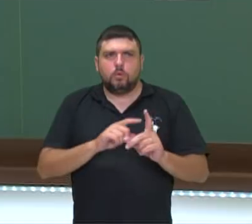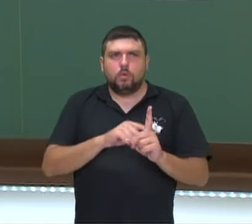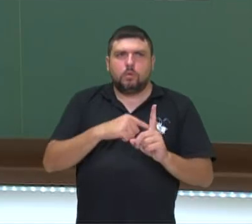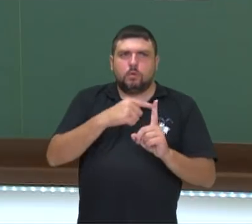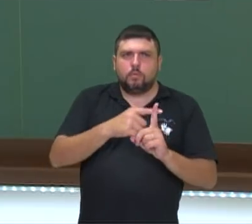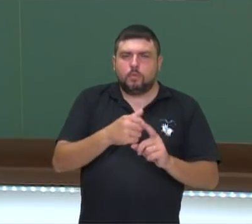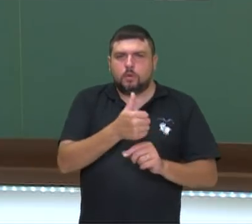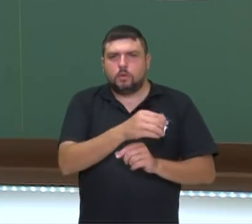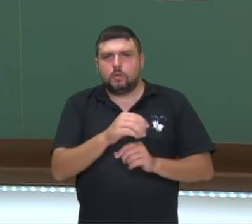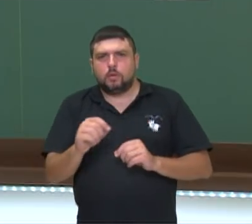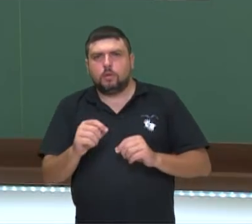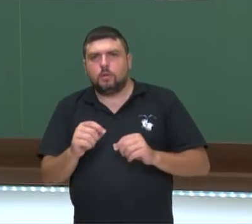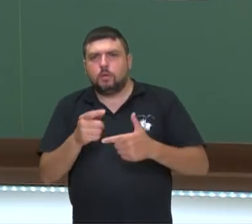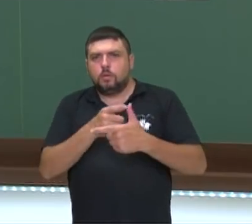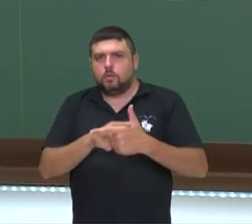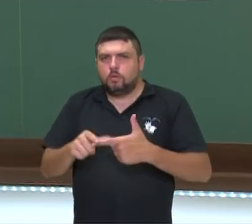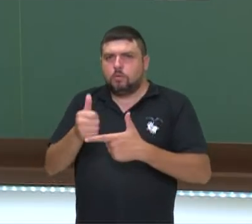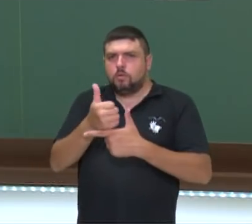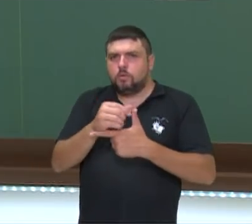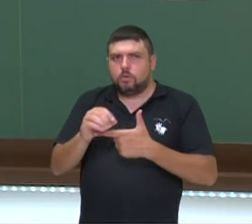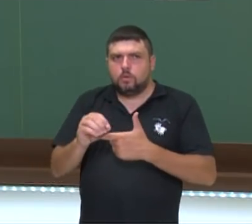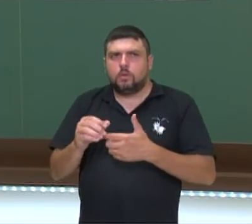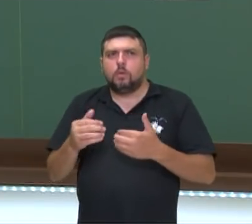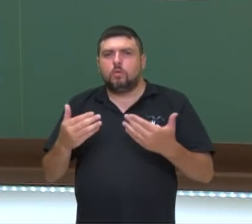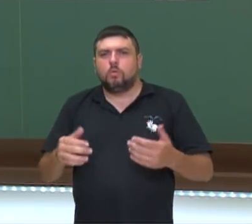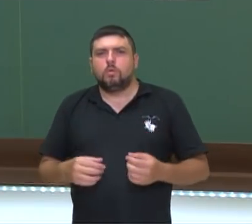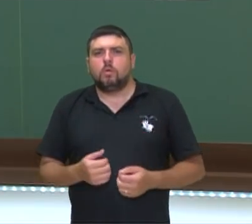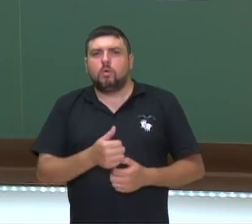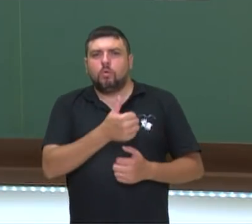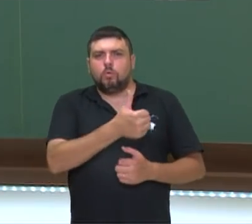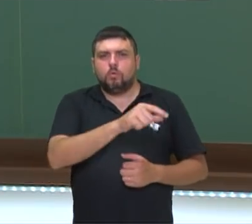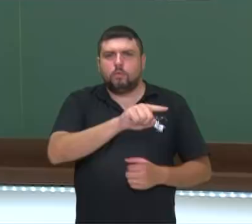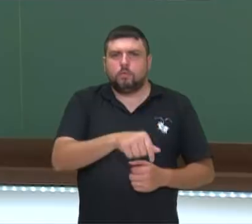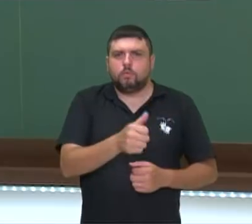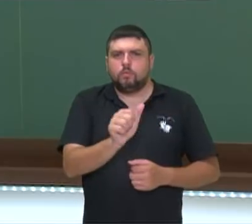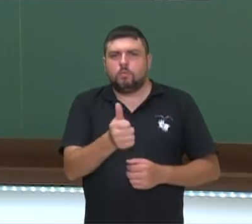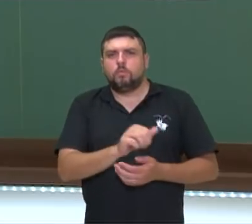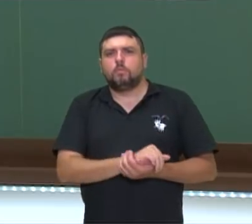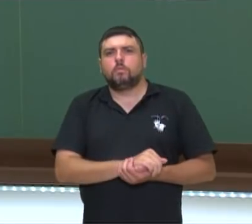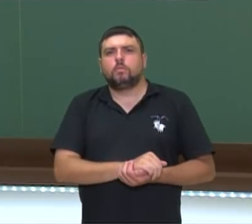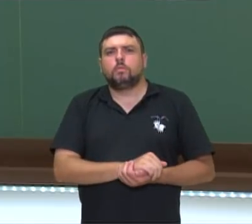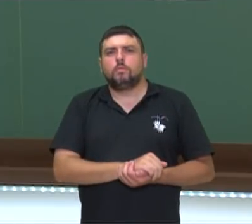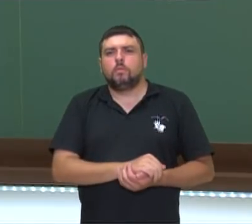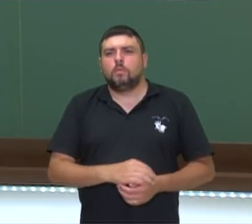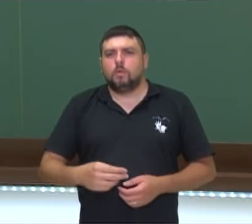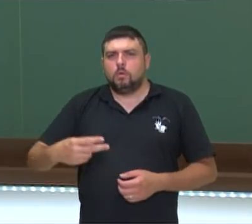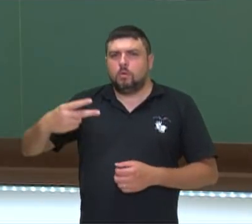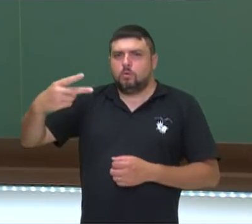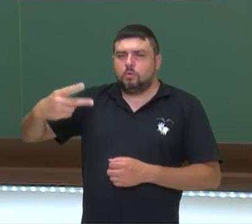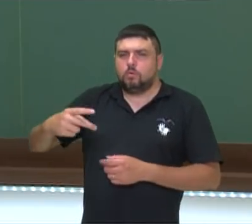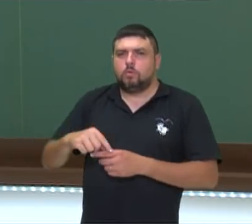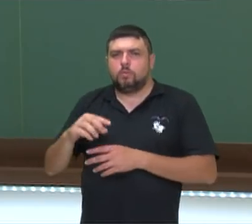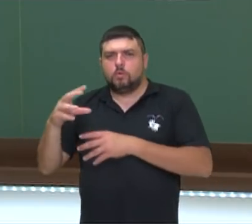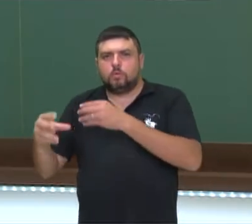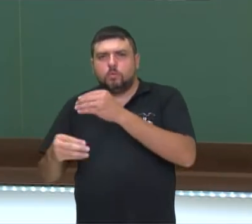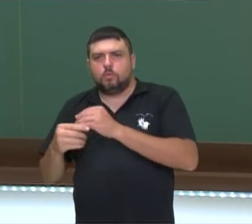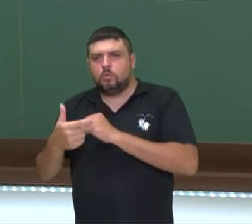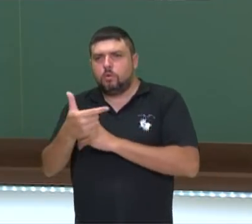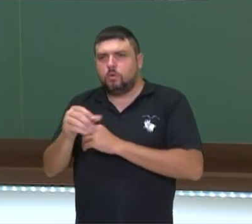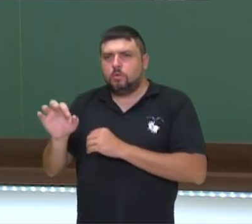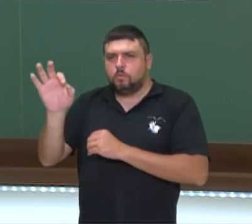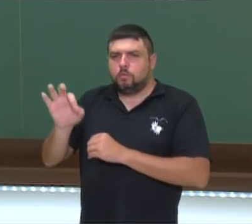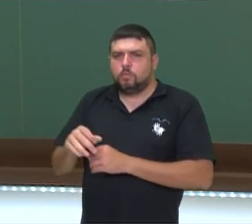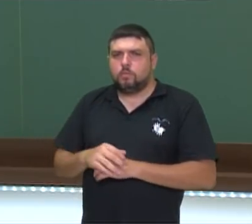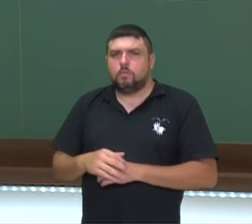dividido por 100, então o fator de atualização vai ser 1,1. O segundo aumento, que é 20%, 100